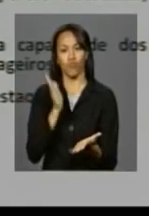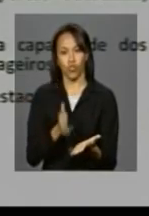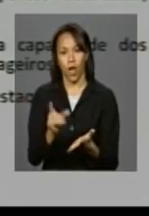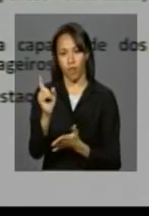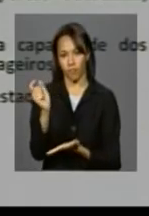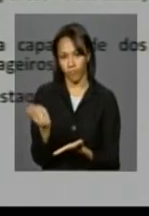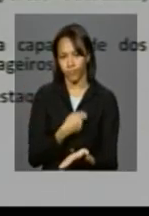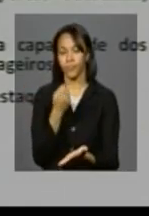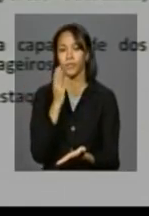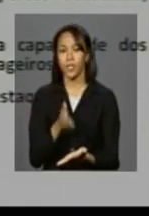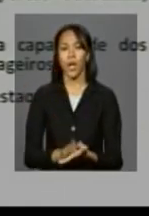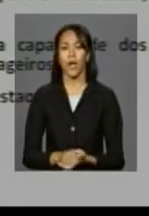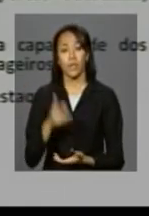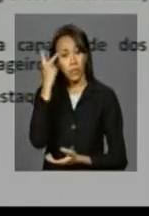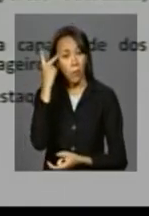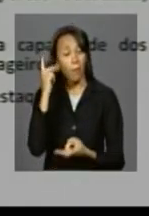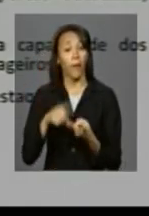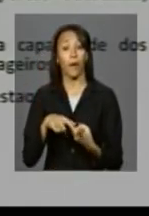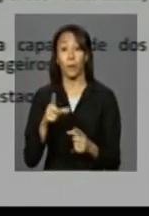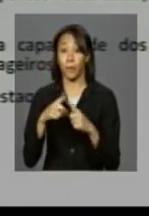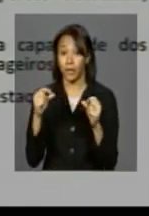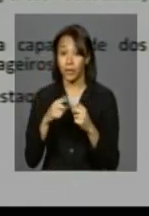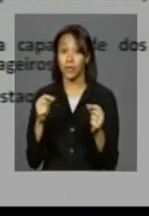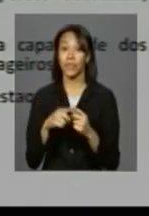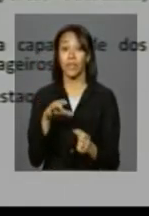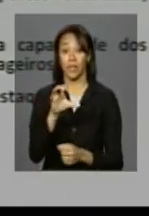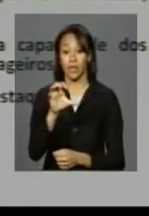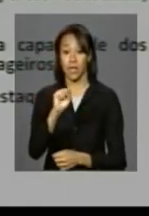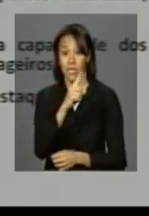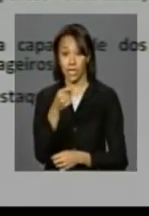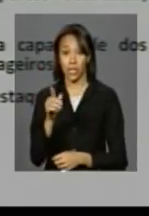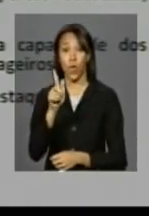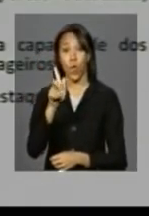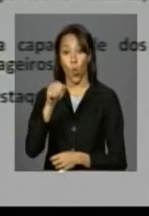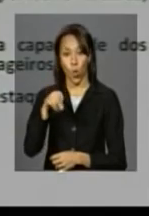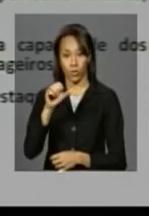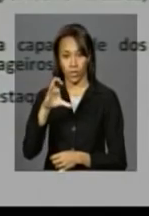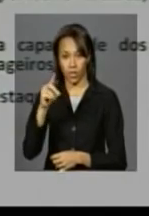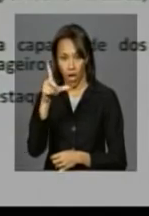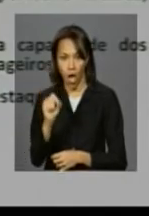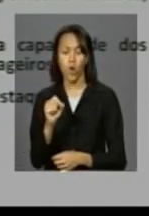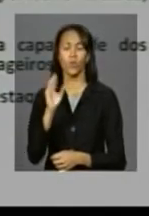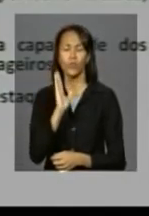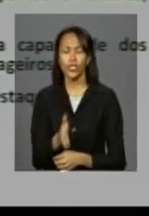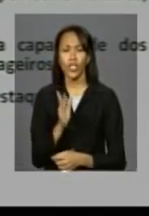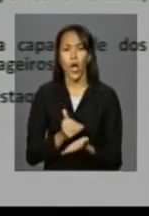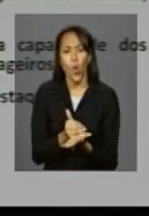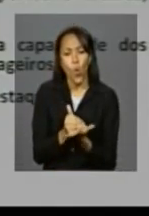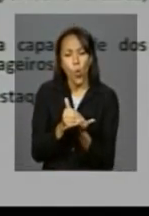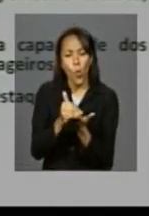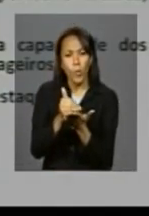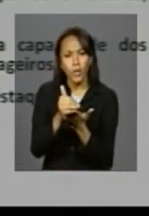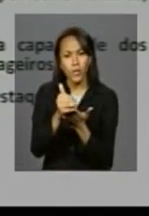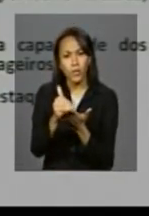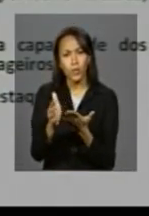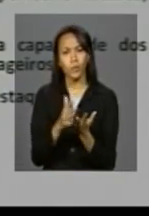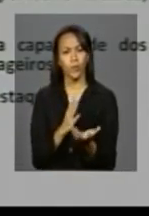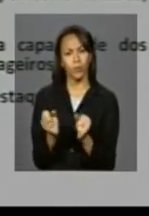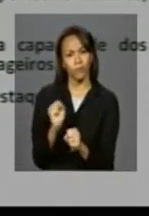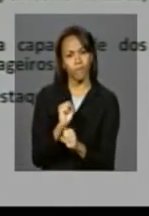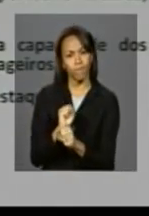dos aeroportos, Guarulhos, Campinas, Brasília e São Gonçalo do Amarante. Já foi iniciada o período de